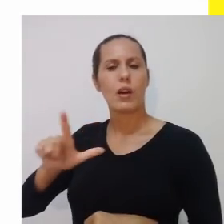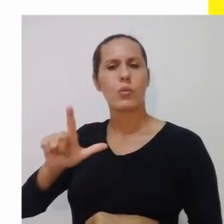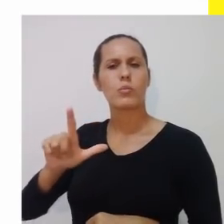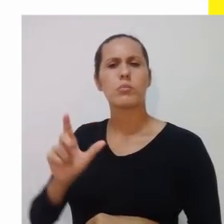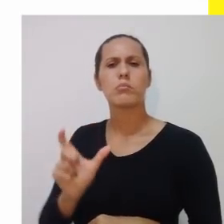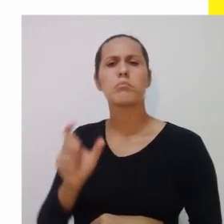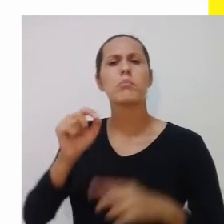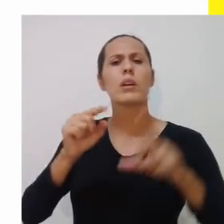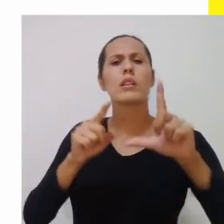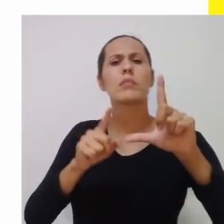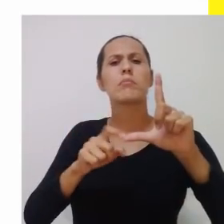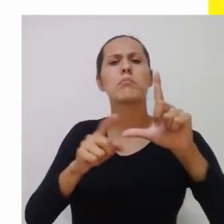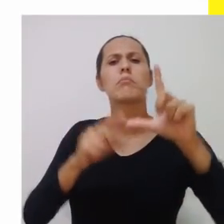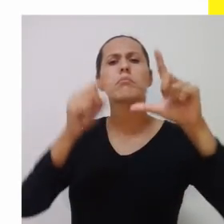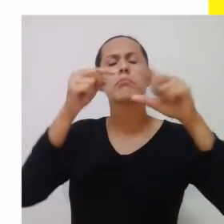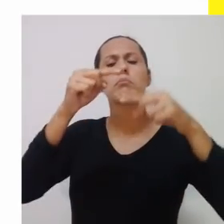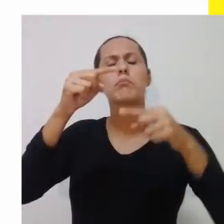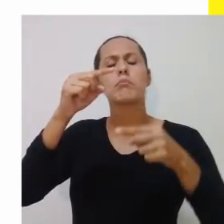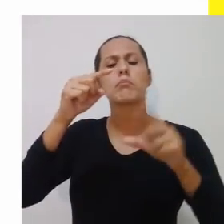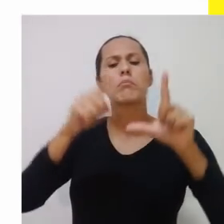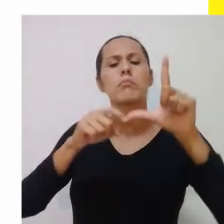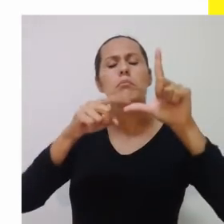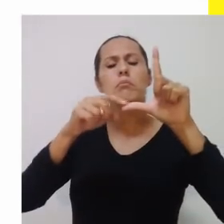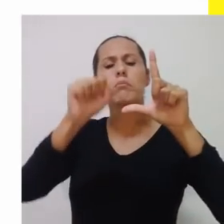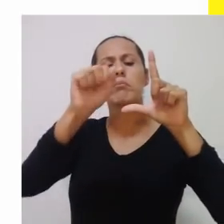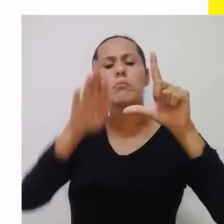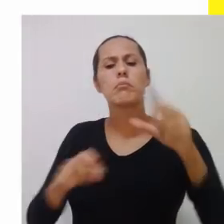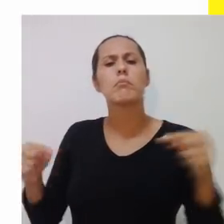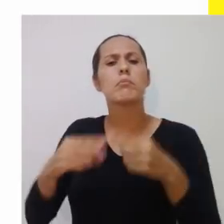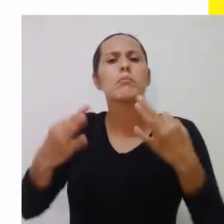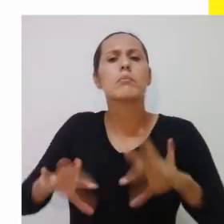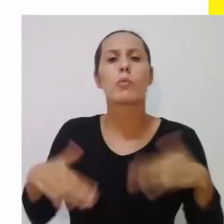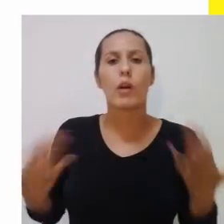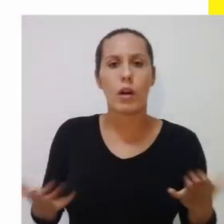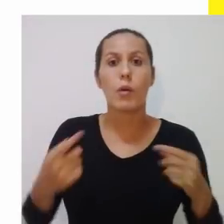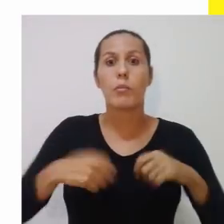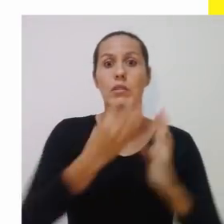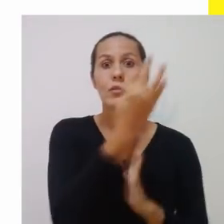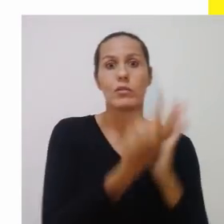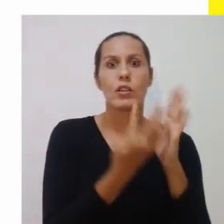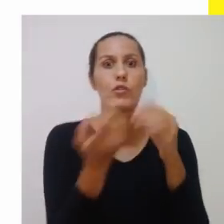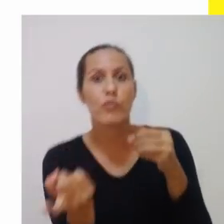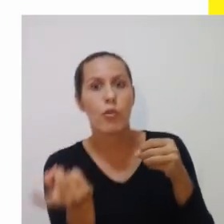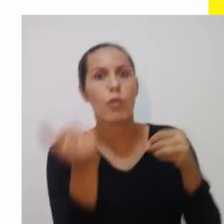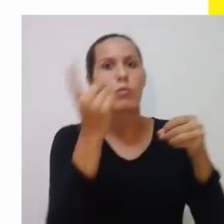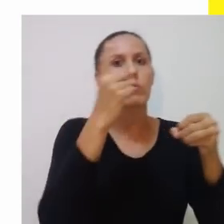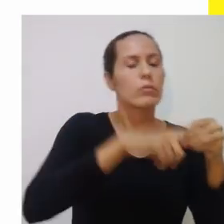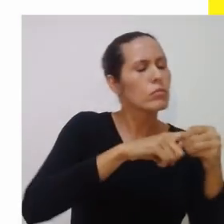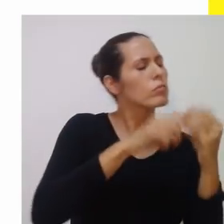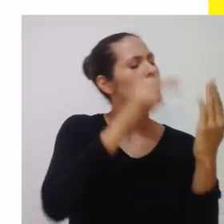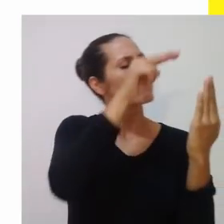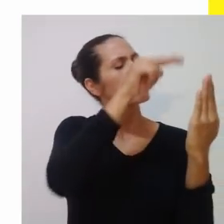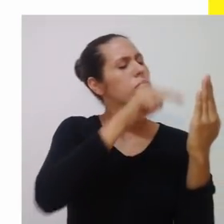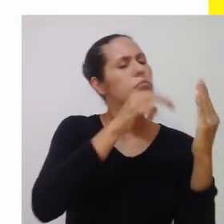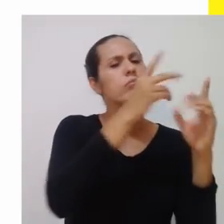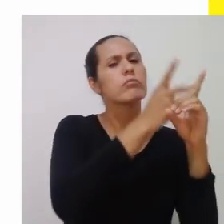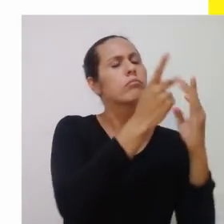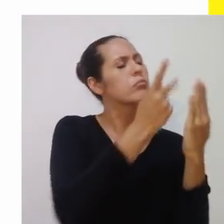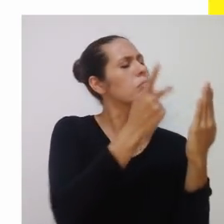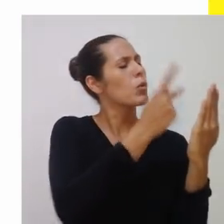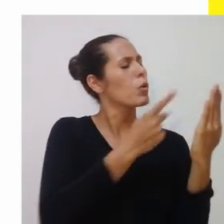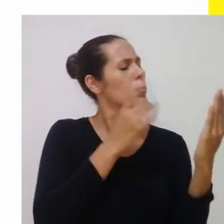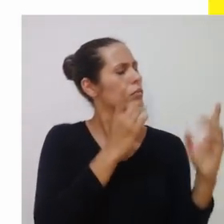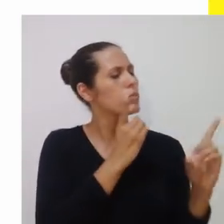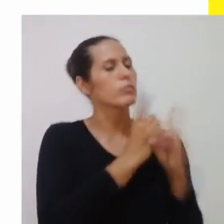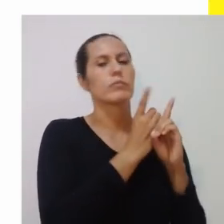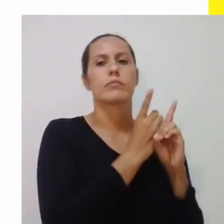Ele é um o quê? Você só tem que voltar no texto e ver o que está na cara, o que foi